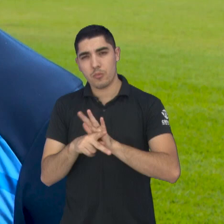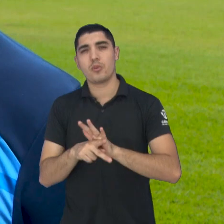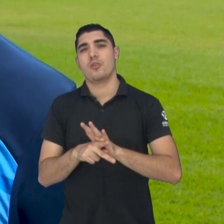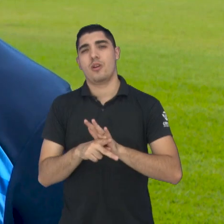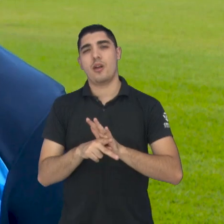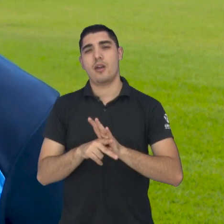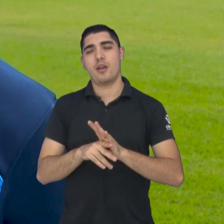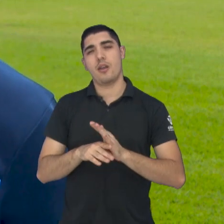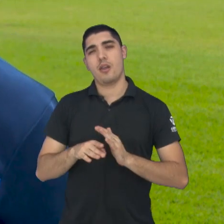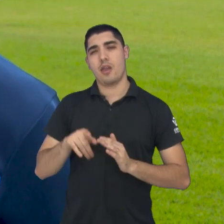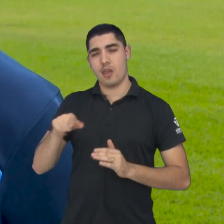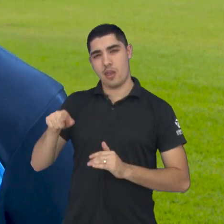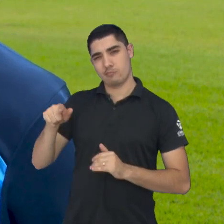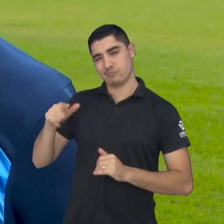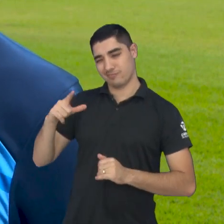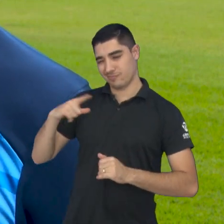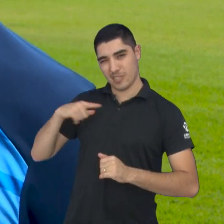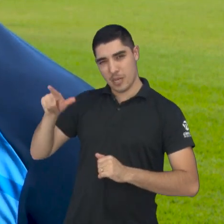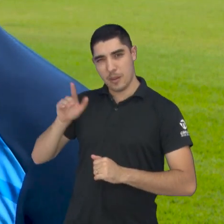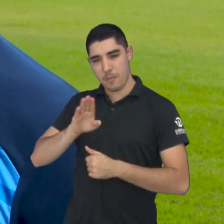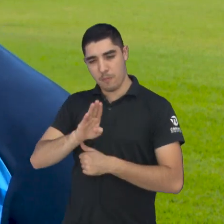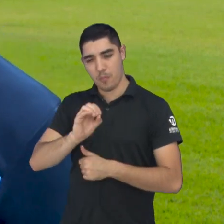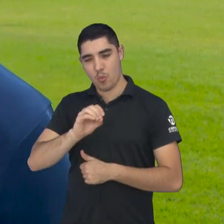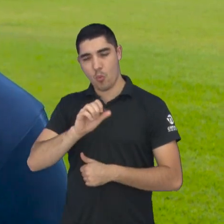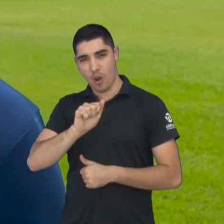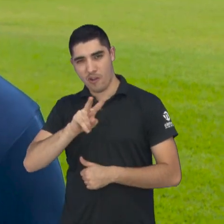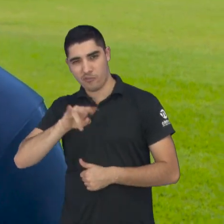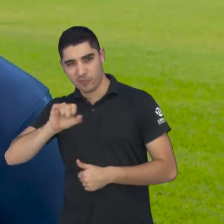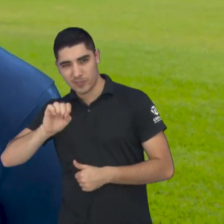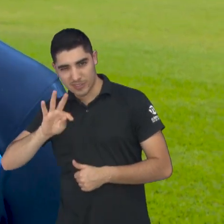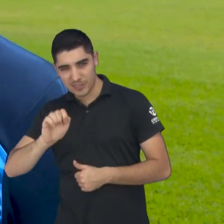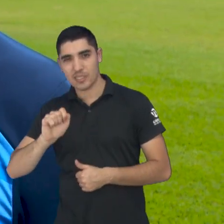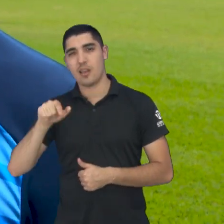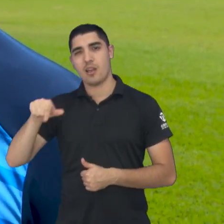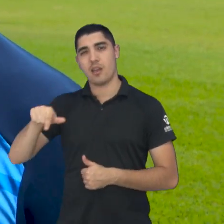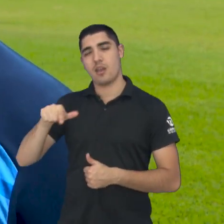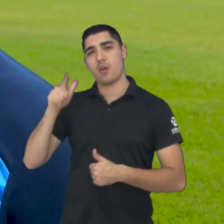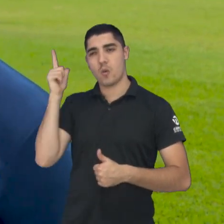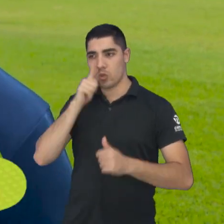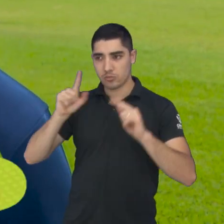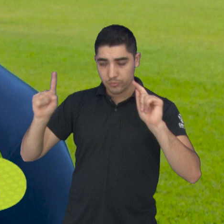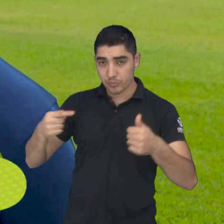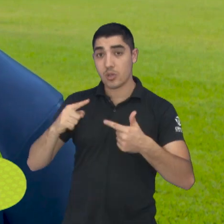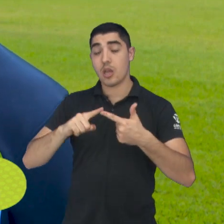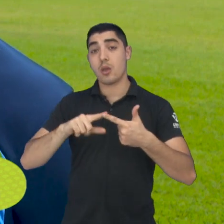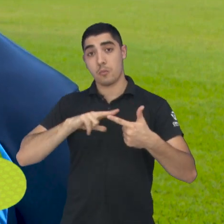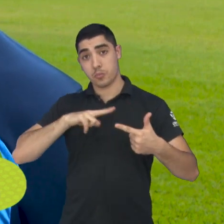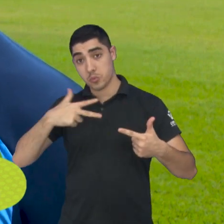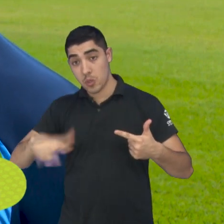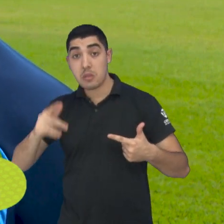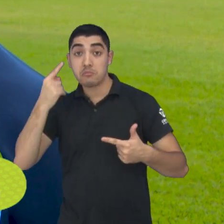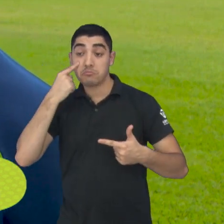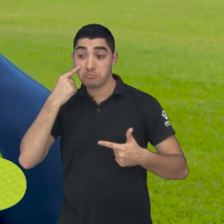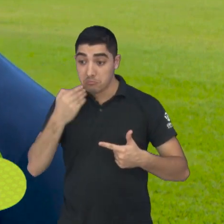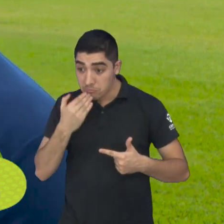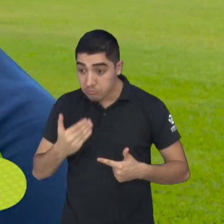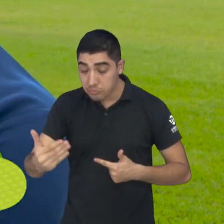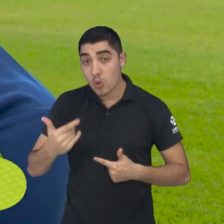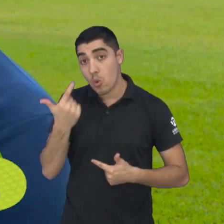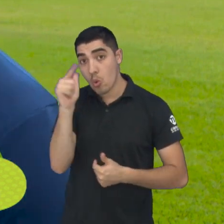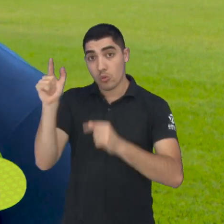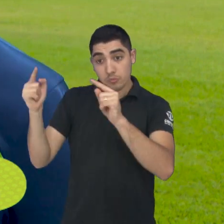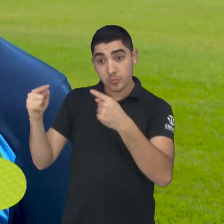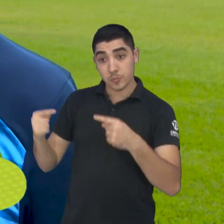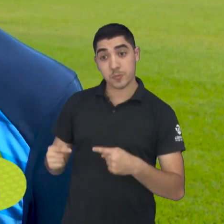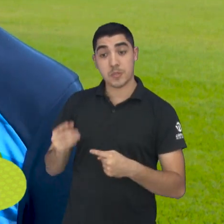agora, e nós temos o jogo contra a Portuguesa também, então tem mais esses 2 jogos, a gente está tentando mais um aí para dar,